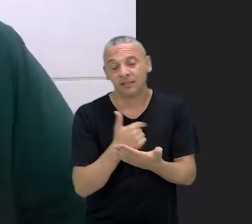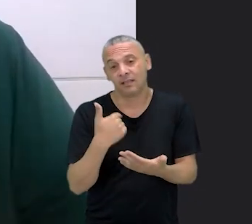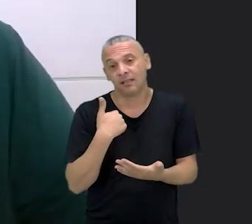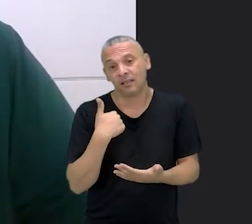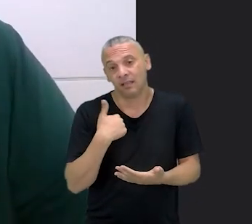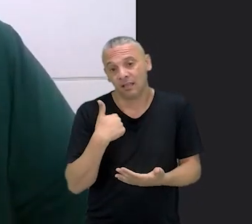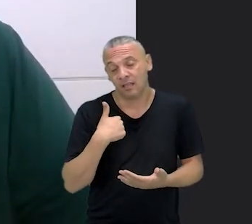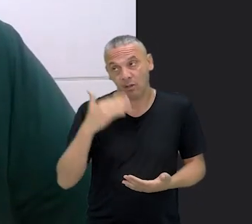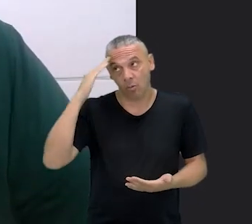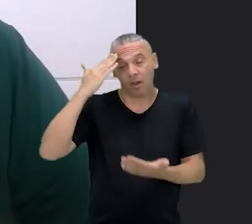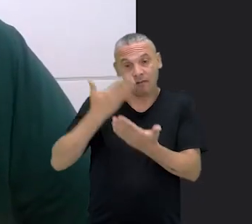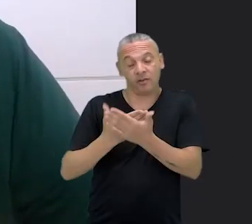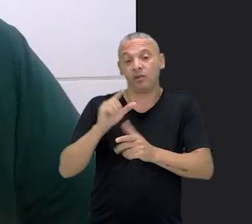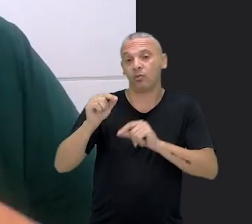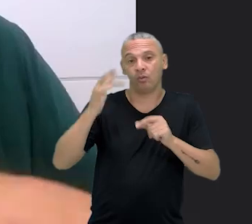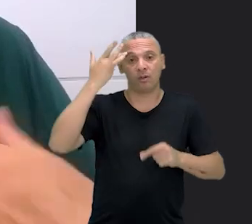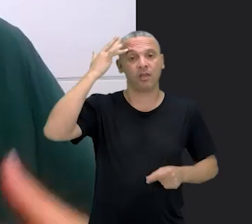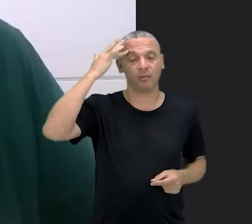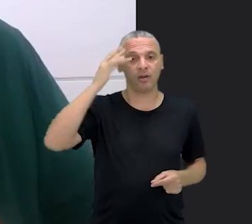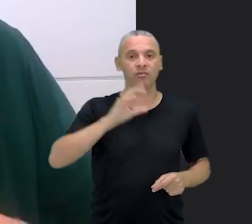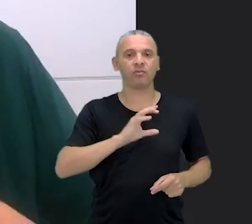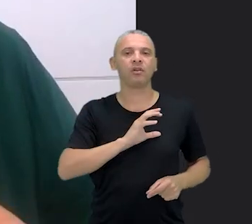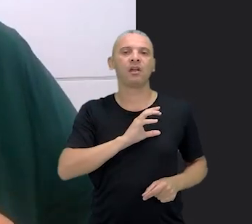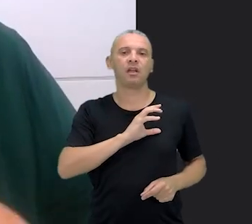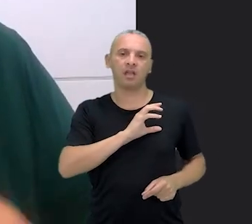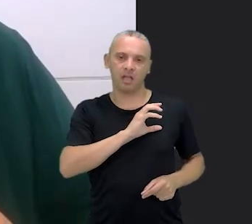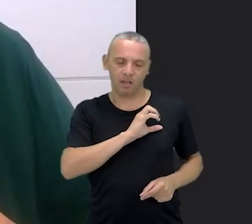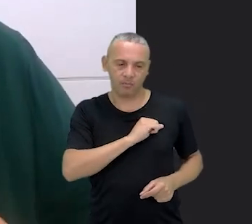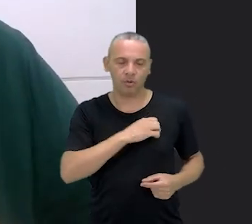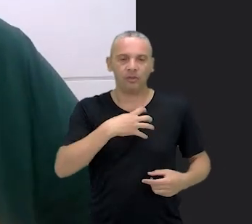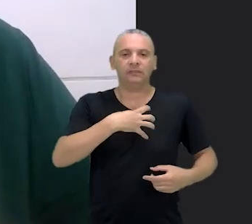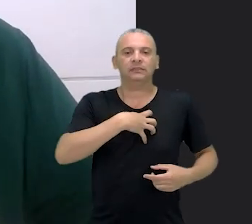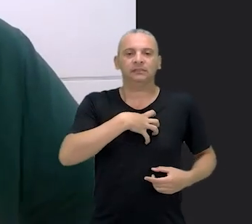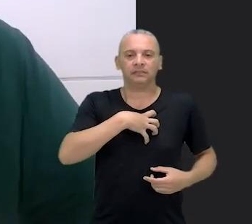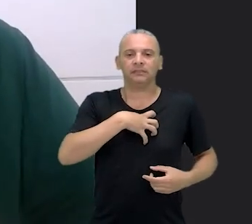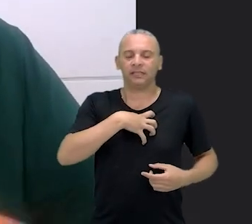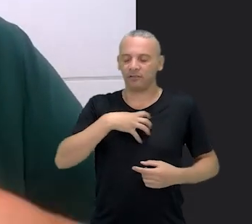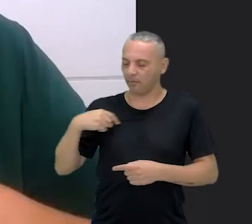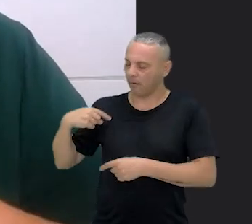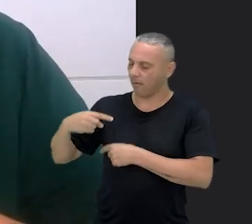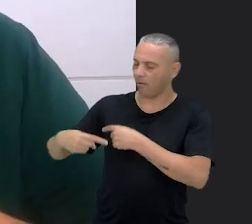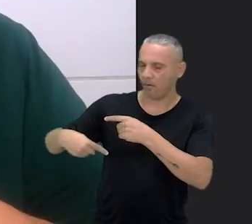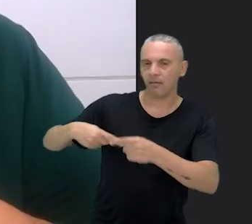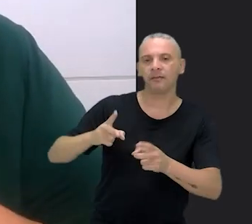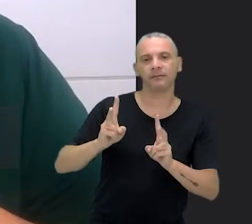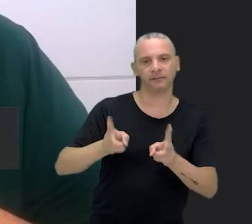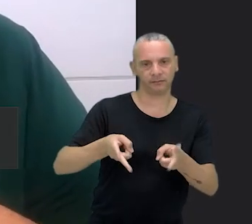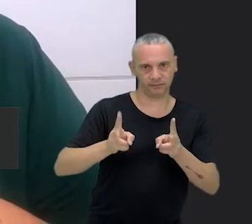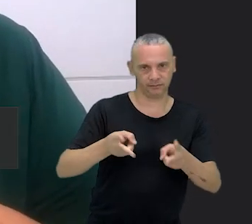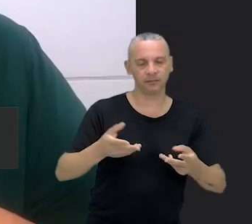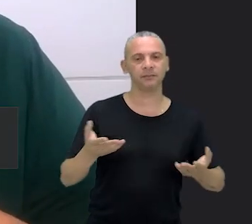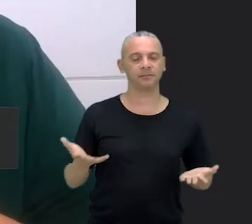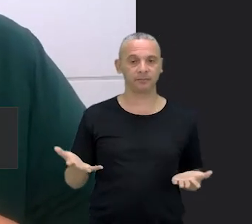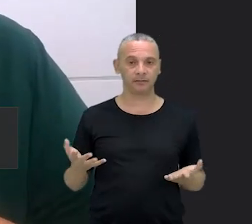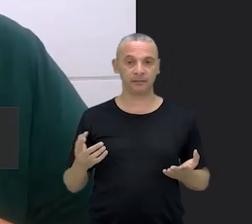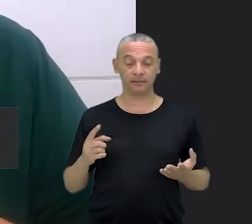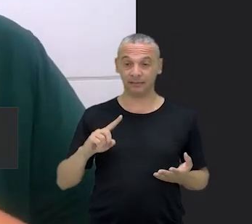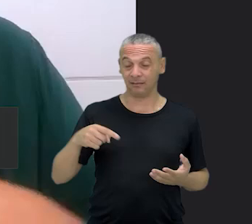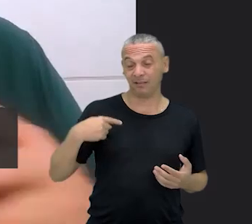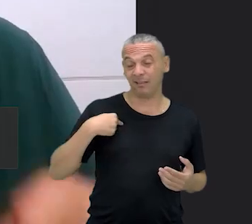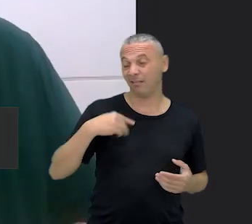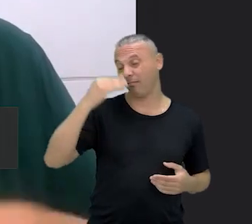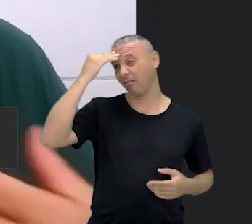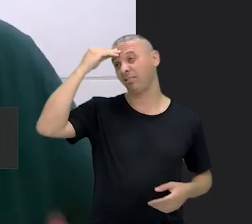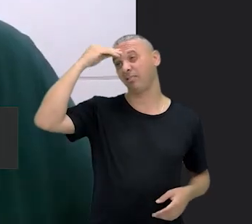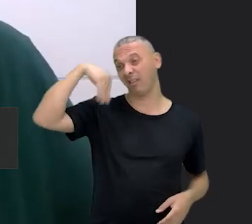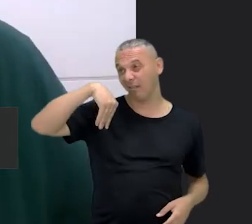Eu acredito que seja o amor que ela sentia por ele desde o início, e que depois de tanta